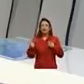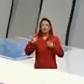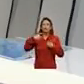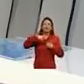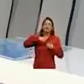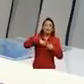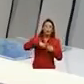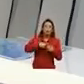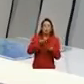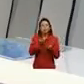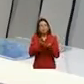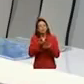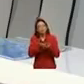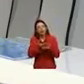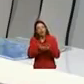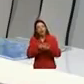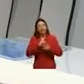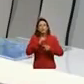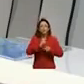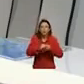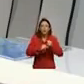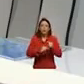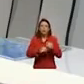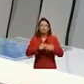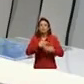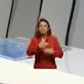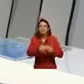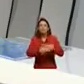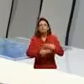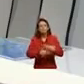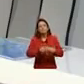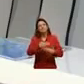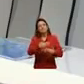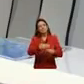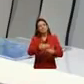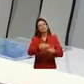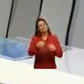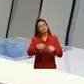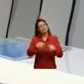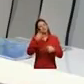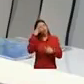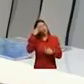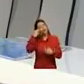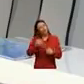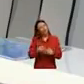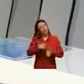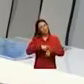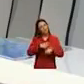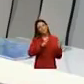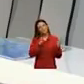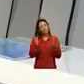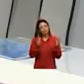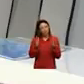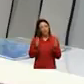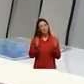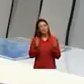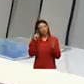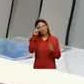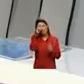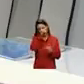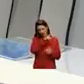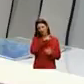atividades escolares de forma serena e muito compreensiva a esse momento sensível e cuidadoso pelo qual nós estamos